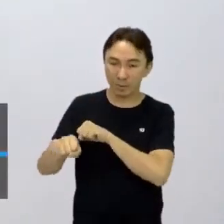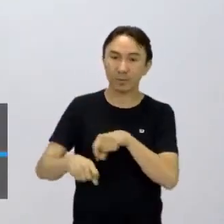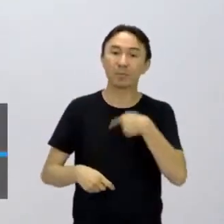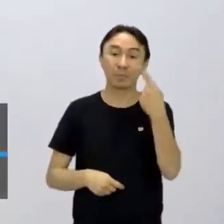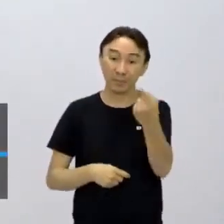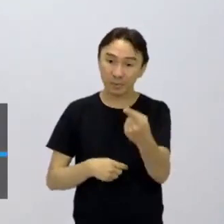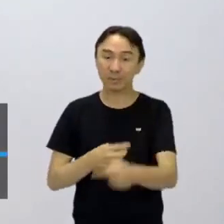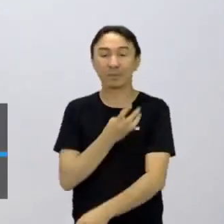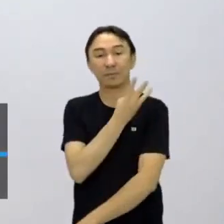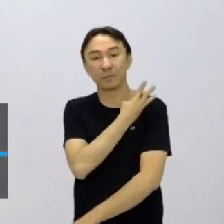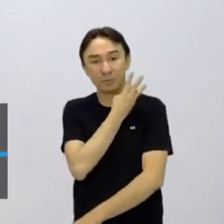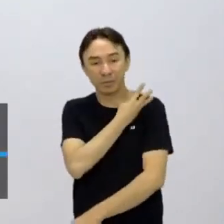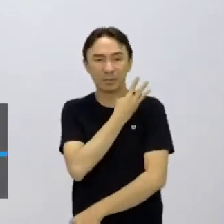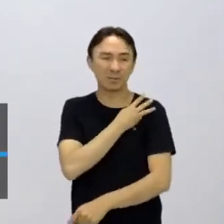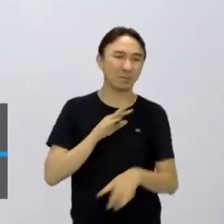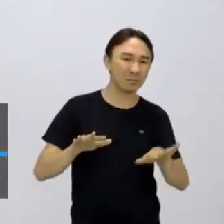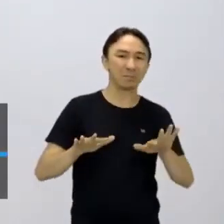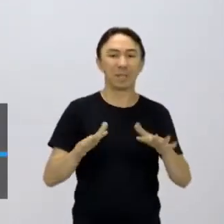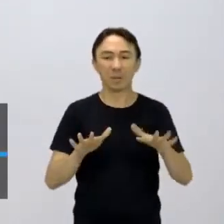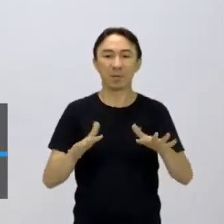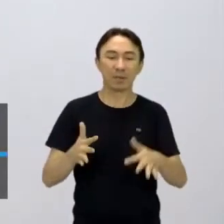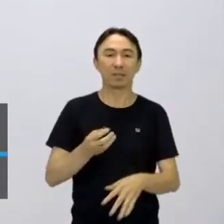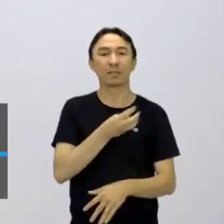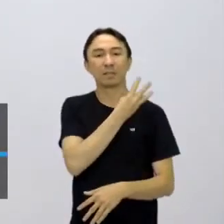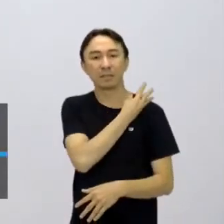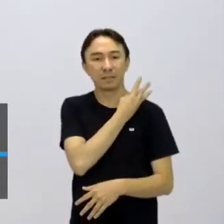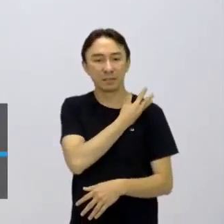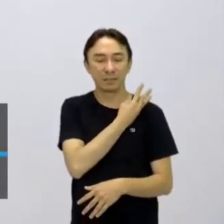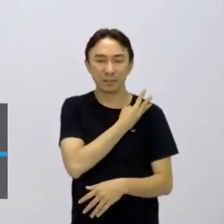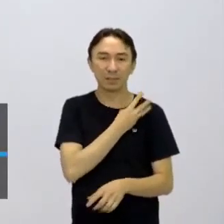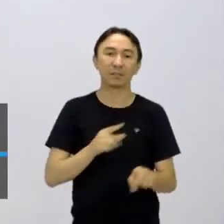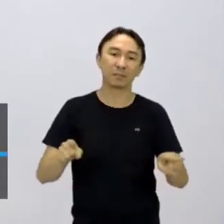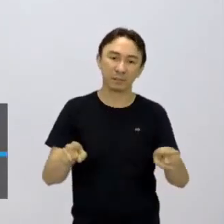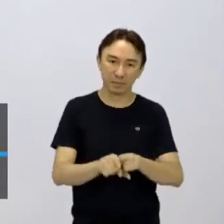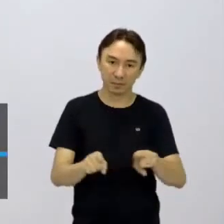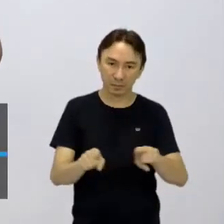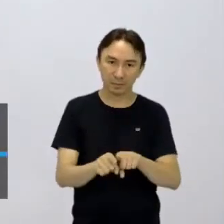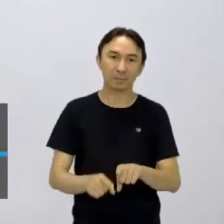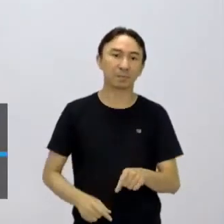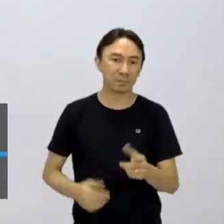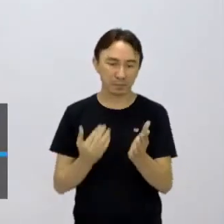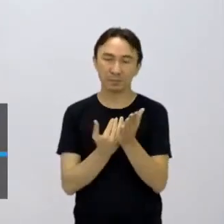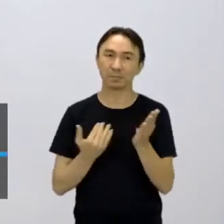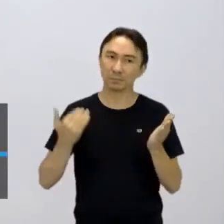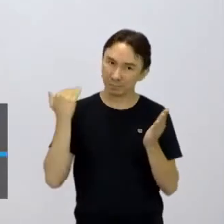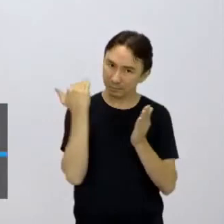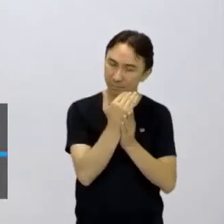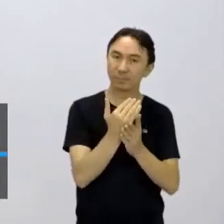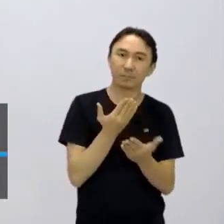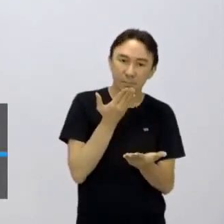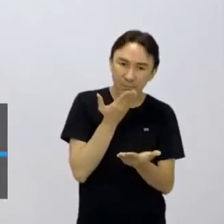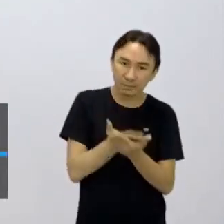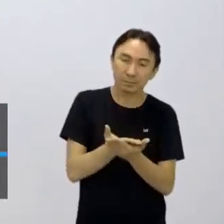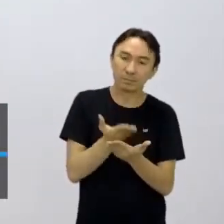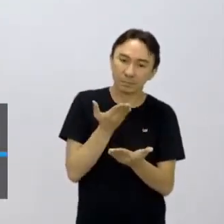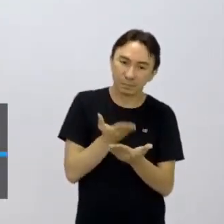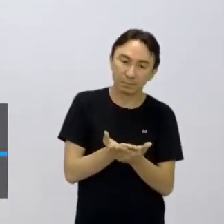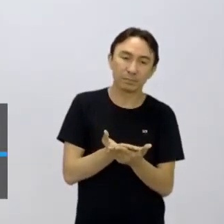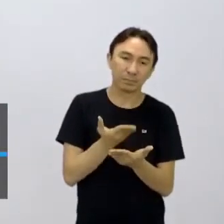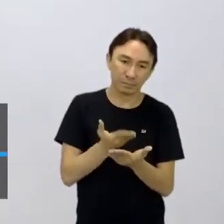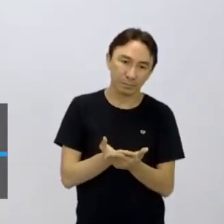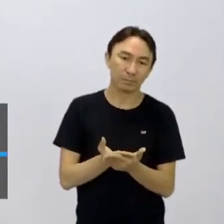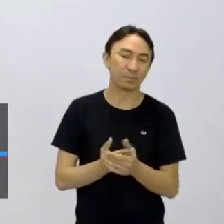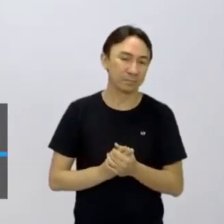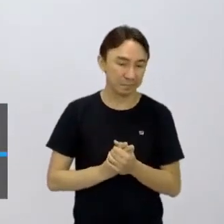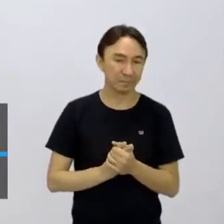ensino médio, mais ou menos na terceira série, a gente tem uma outra ampliação para os números complexos, tá certo? E esses números, né,